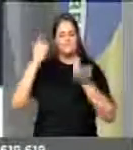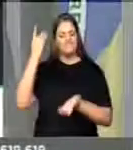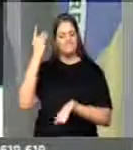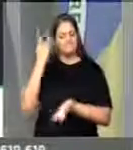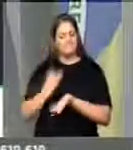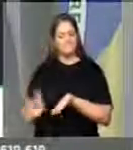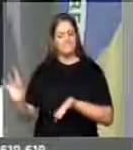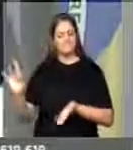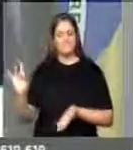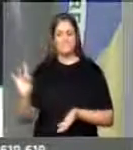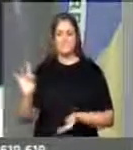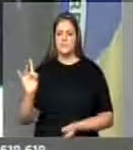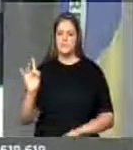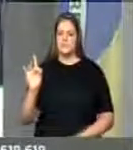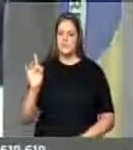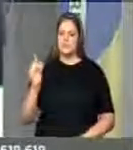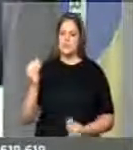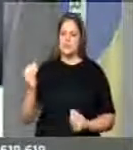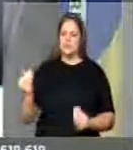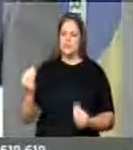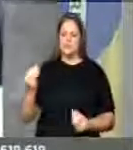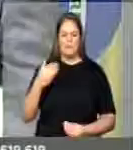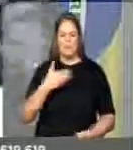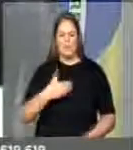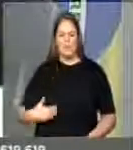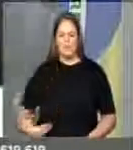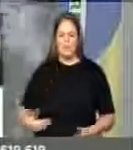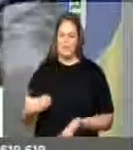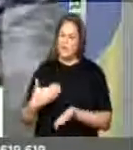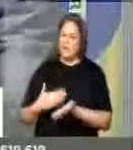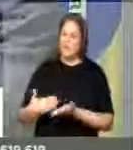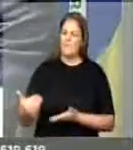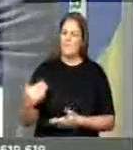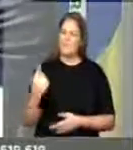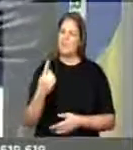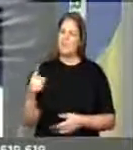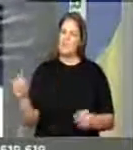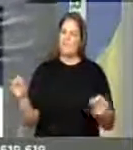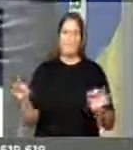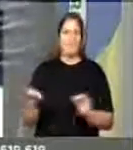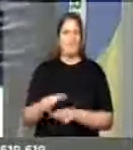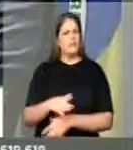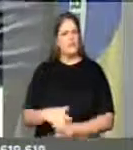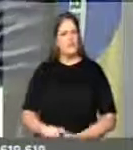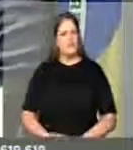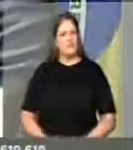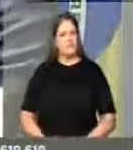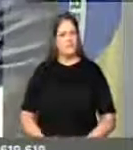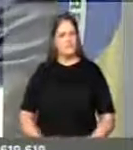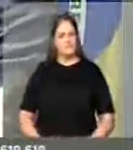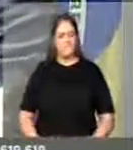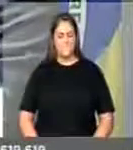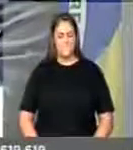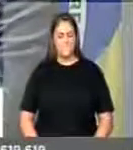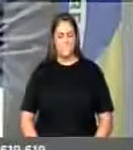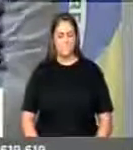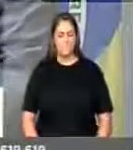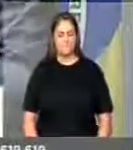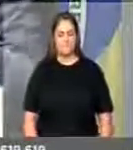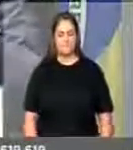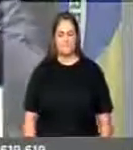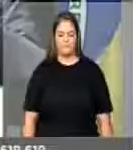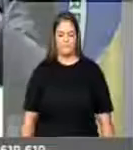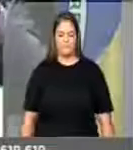governo, que começa uma obra, não termina, delega a iniciativa privada, e aí é outro ponto. É uma obra que